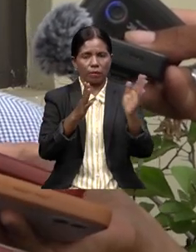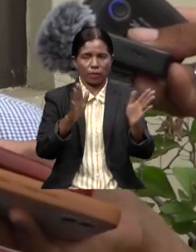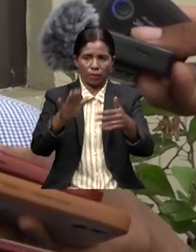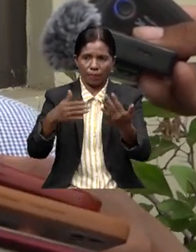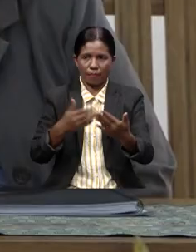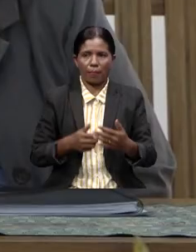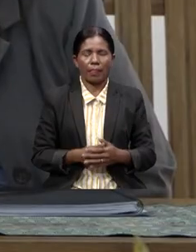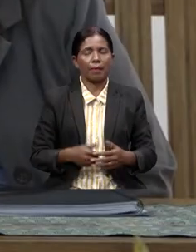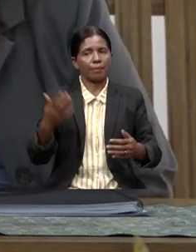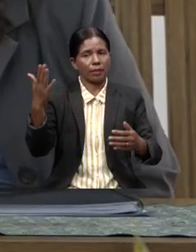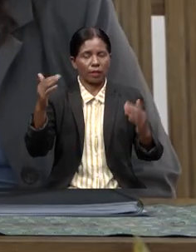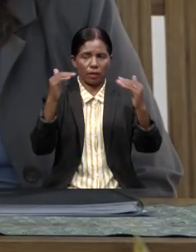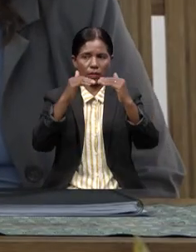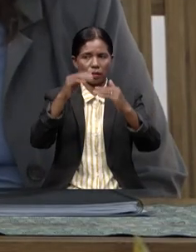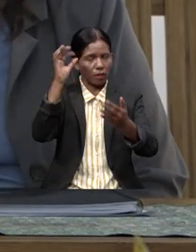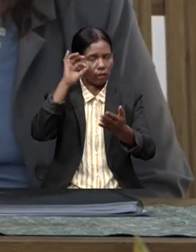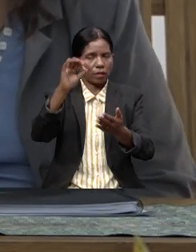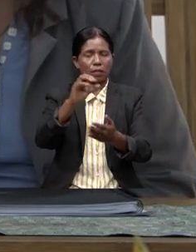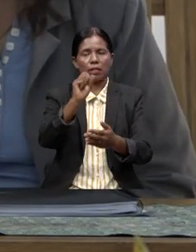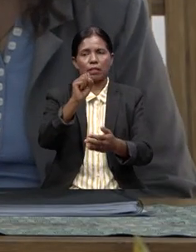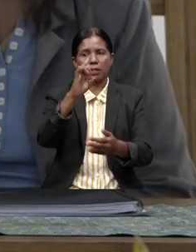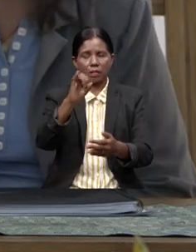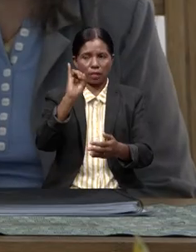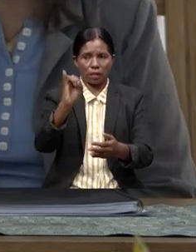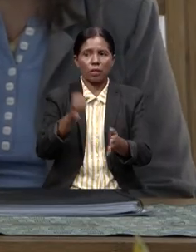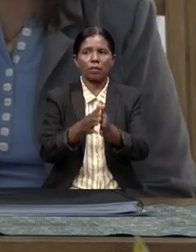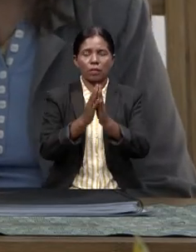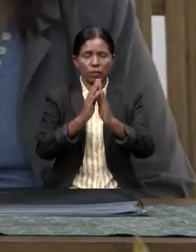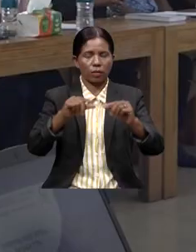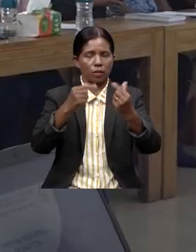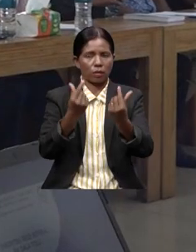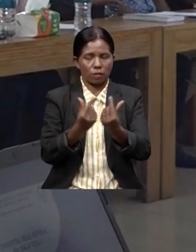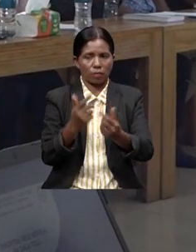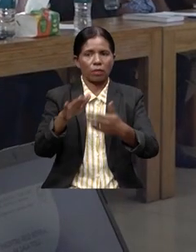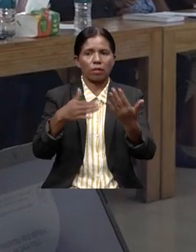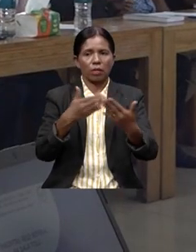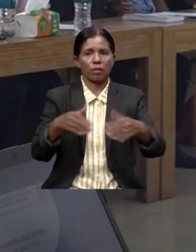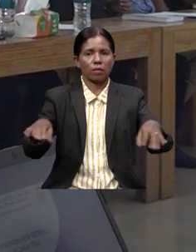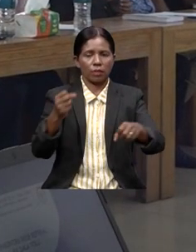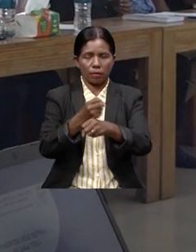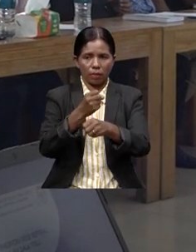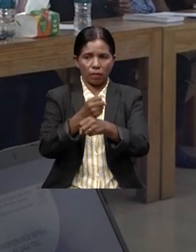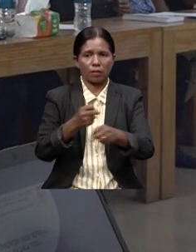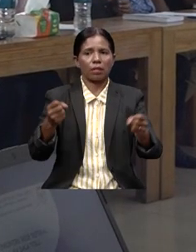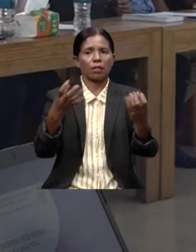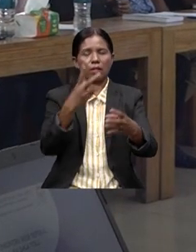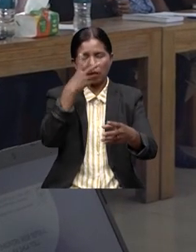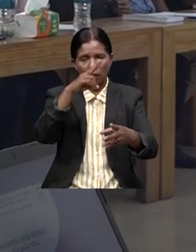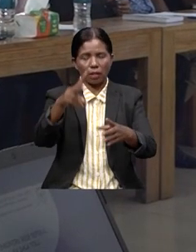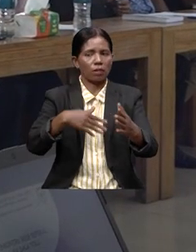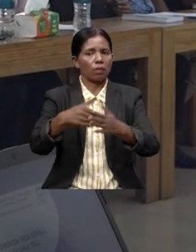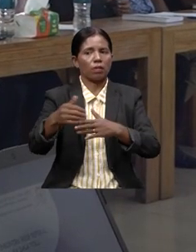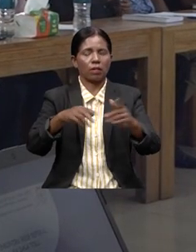de nemos e encontro ne secretário de Estado de Igualdade e Inclusão husu ba rede reveral sira atu serviço maka sliutan hodi hareba